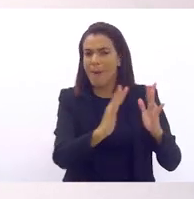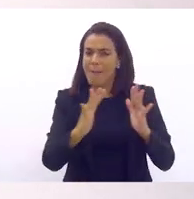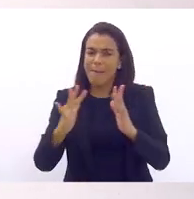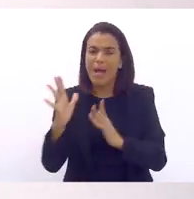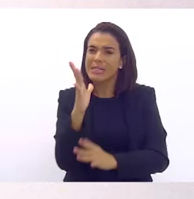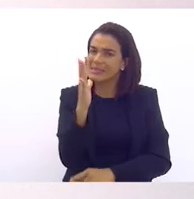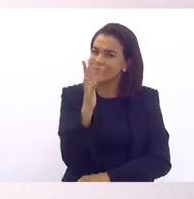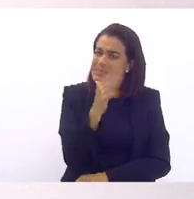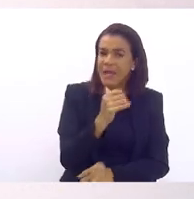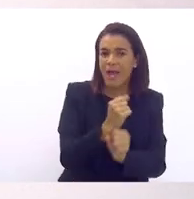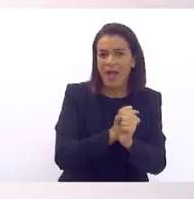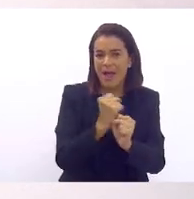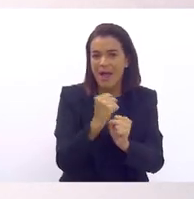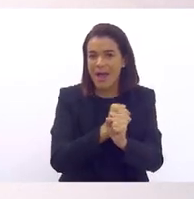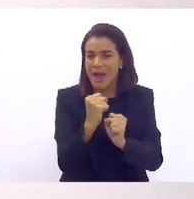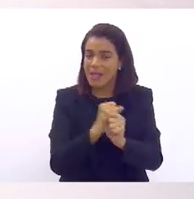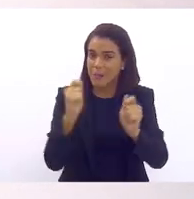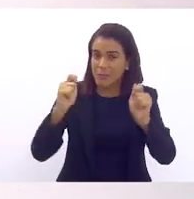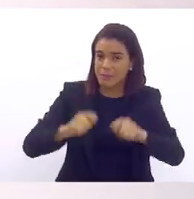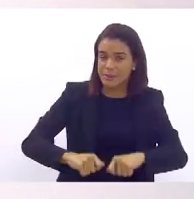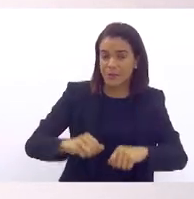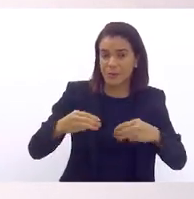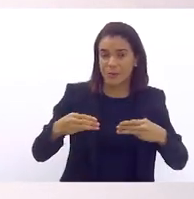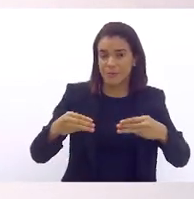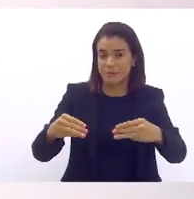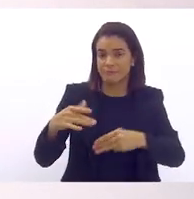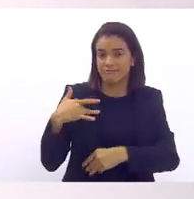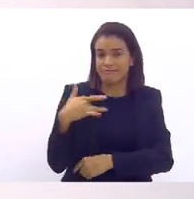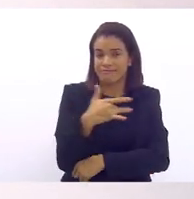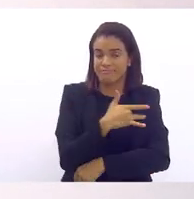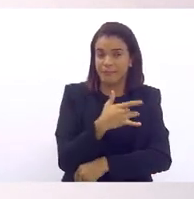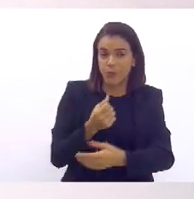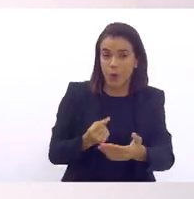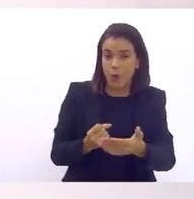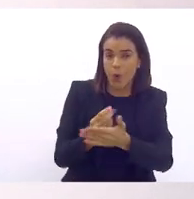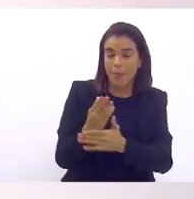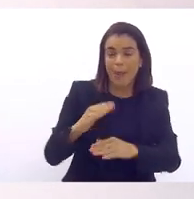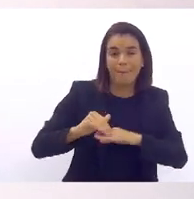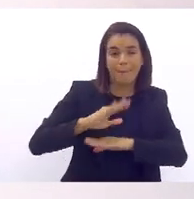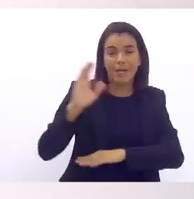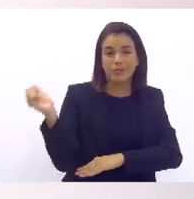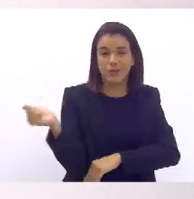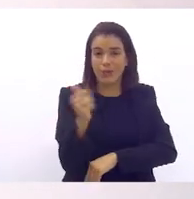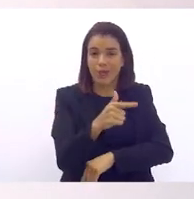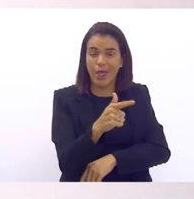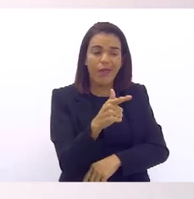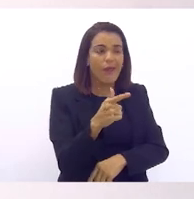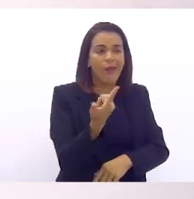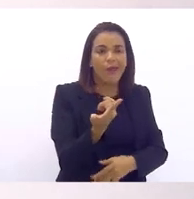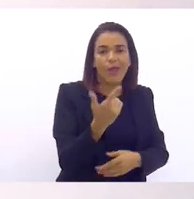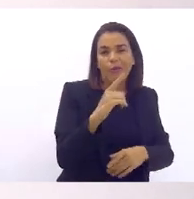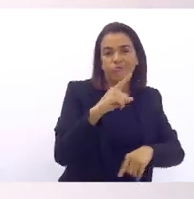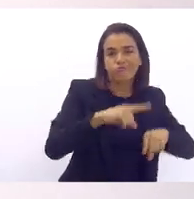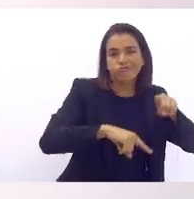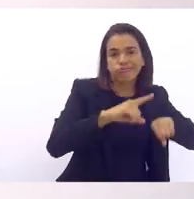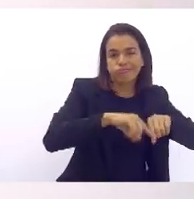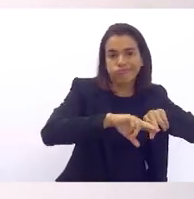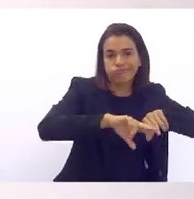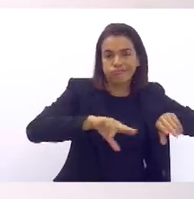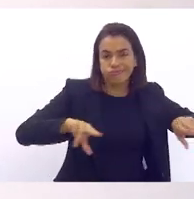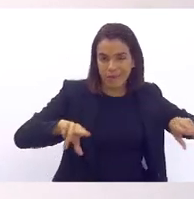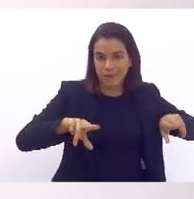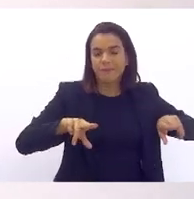anos a possibilidade do Ministério da Saúde comprar para além de uma aquisição simples de uma commodity mas entendendo